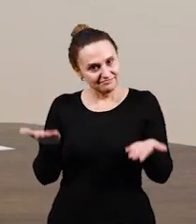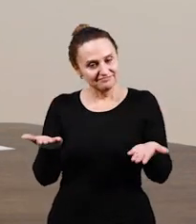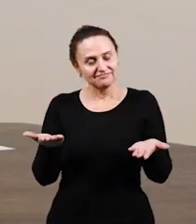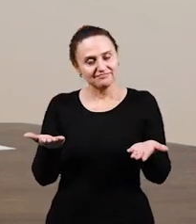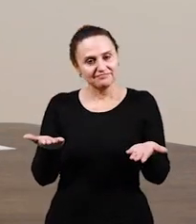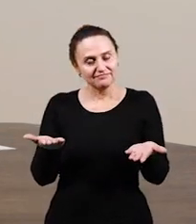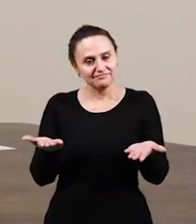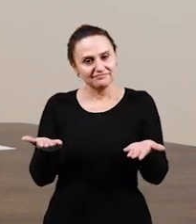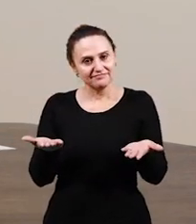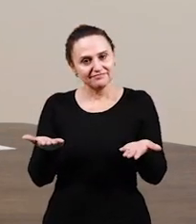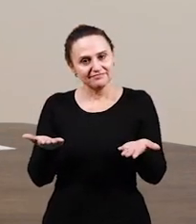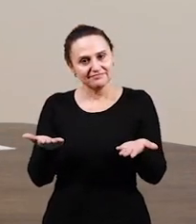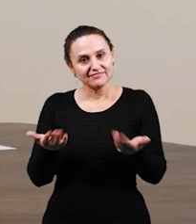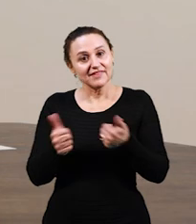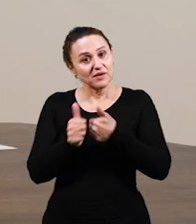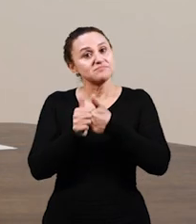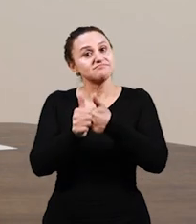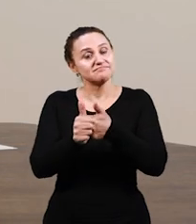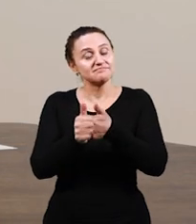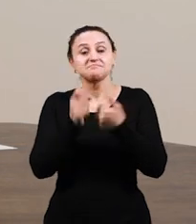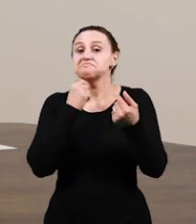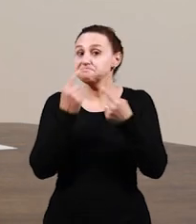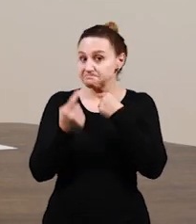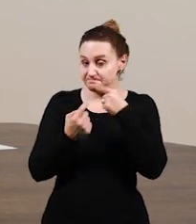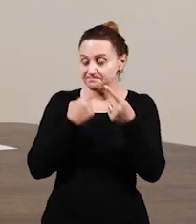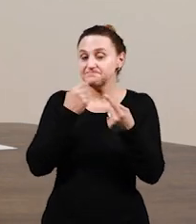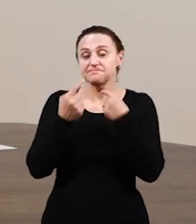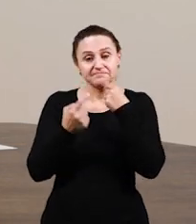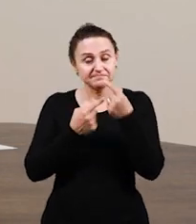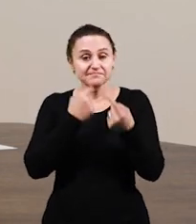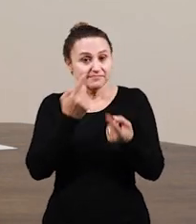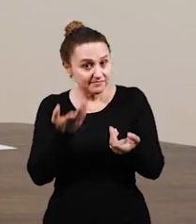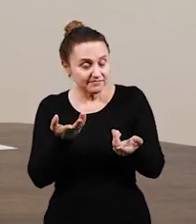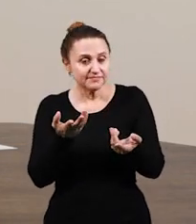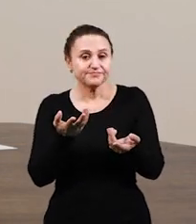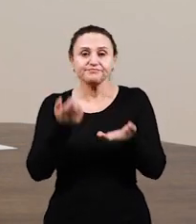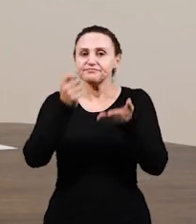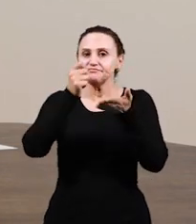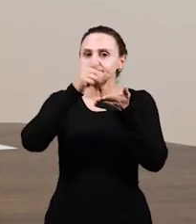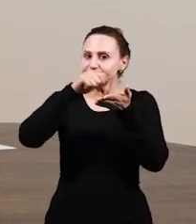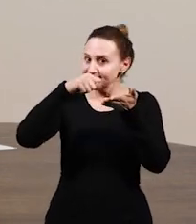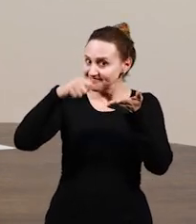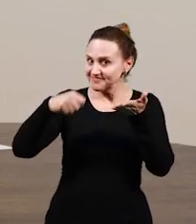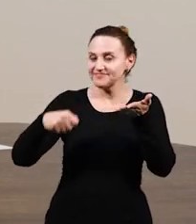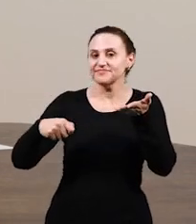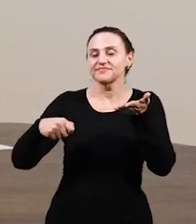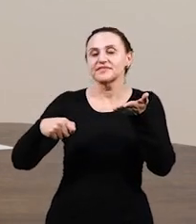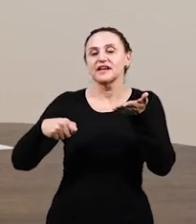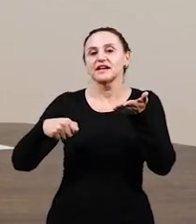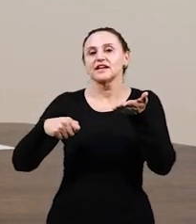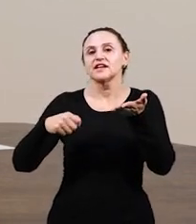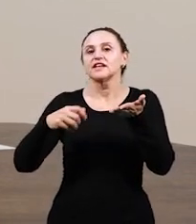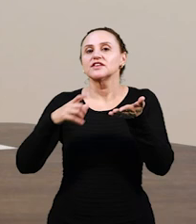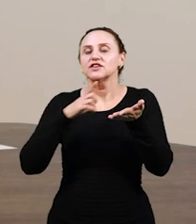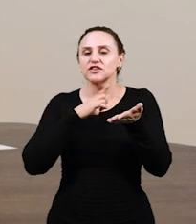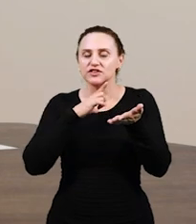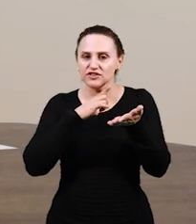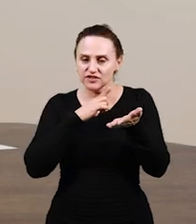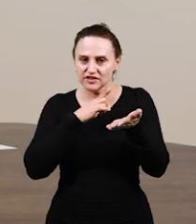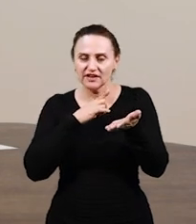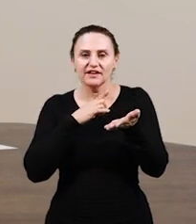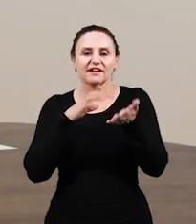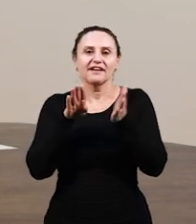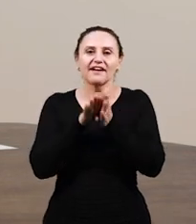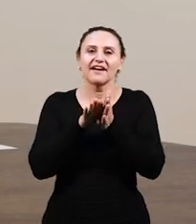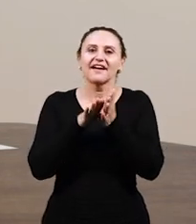então para para para as dúvidas né E vão anotando porque depois quando a gente chega no